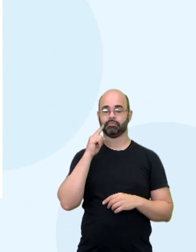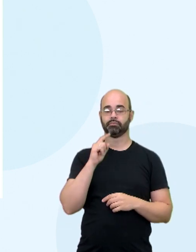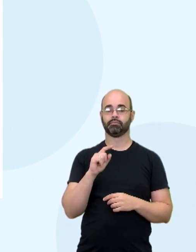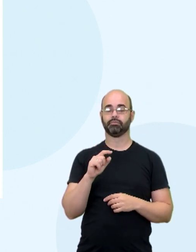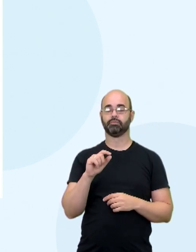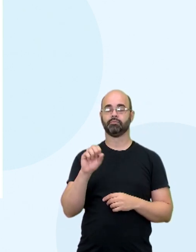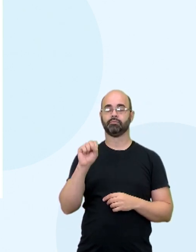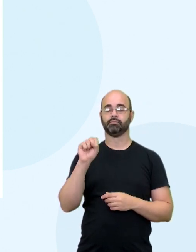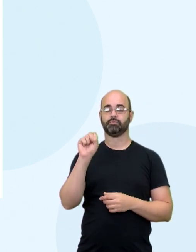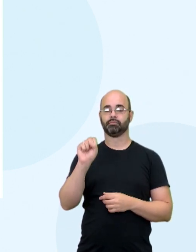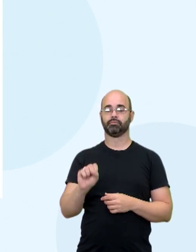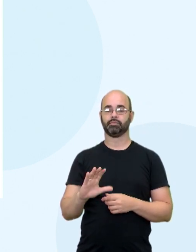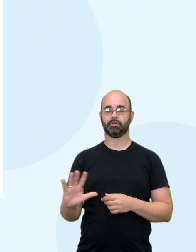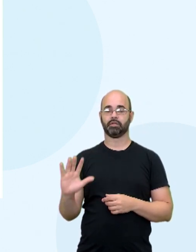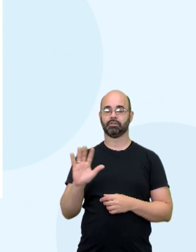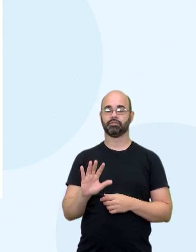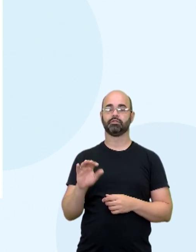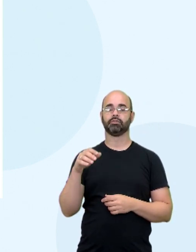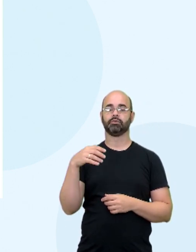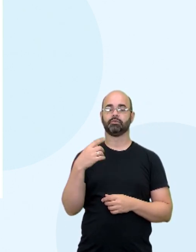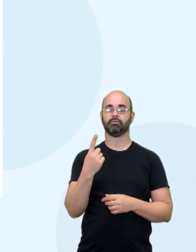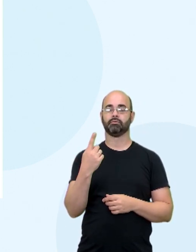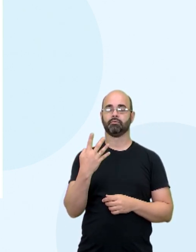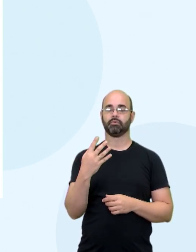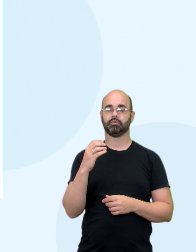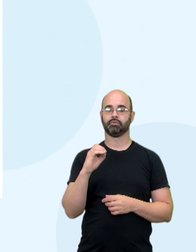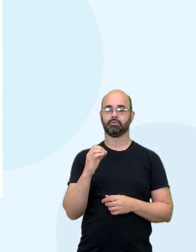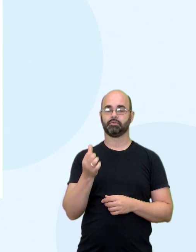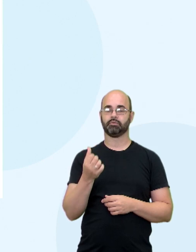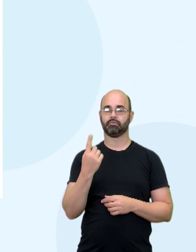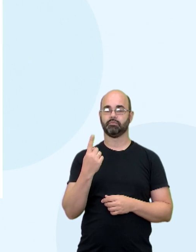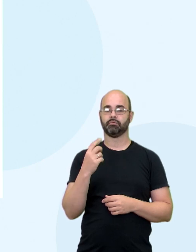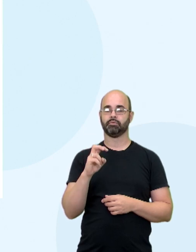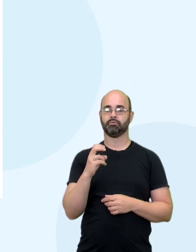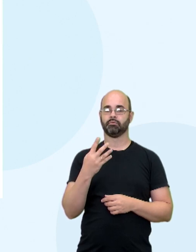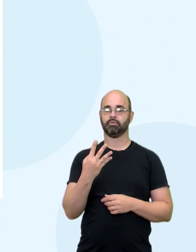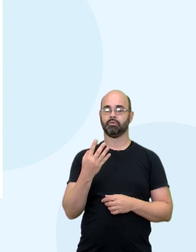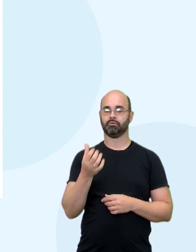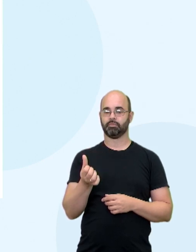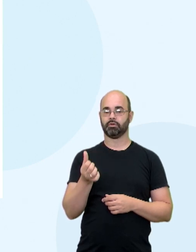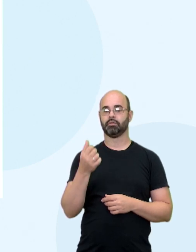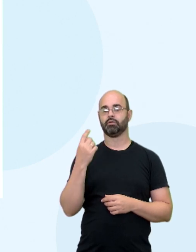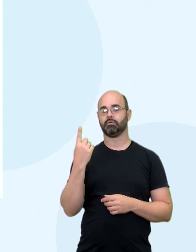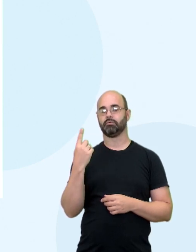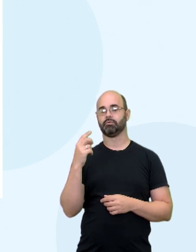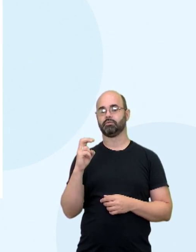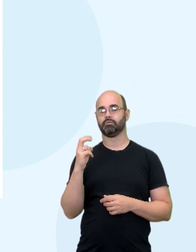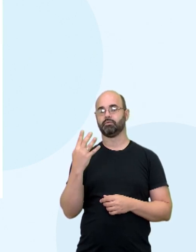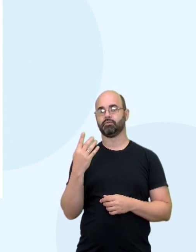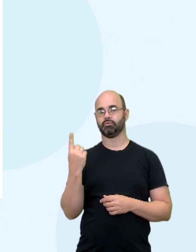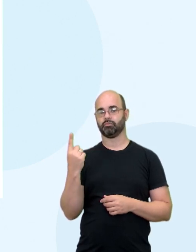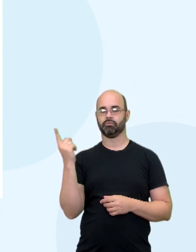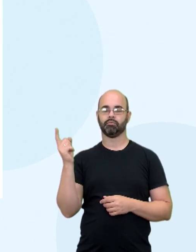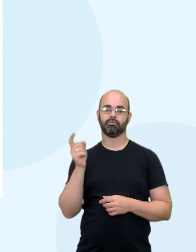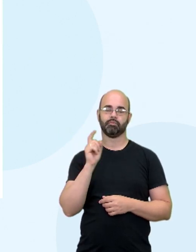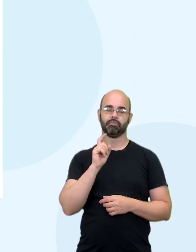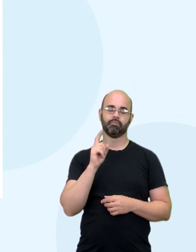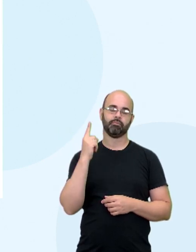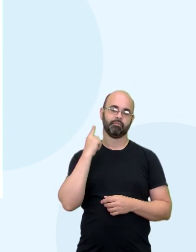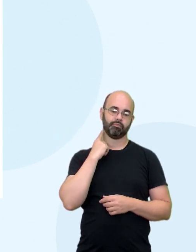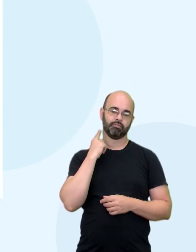1.406, 1.546, 1.541, né? Isso aí falando de maio, setembro e